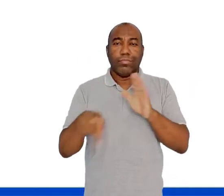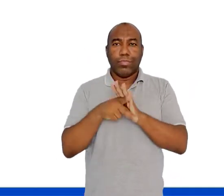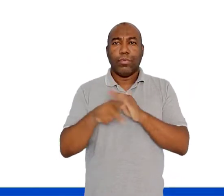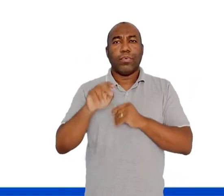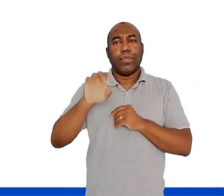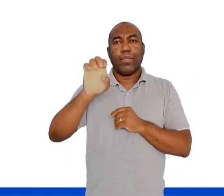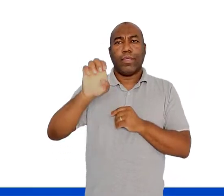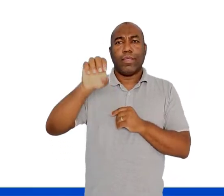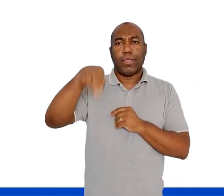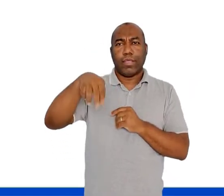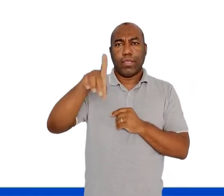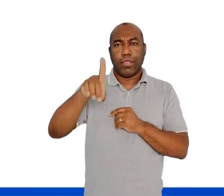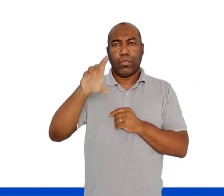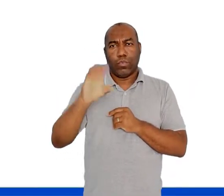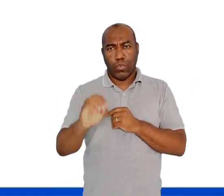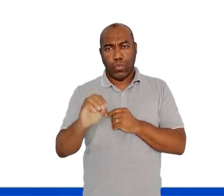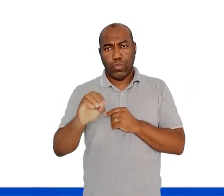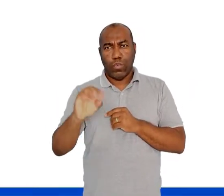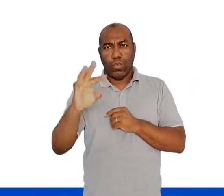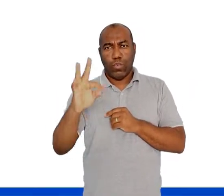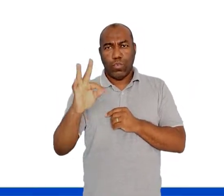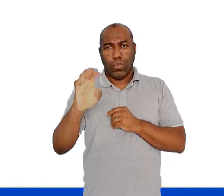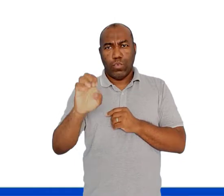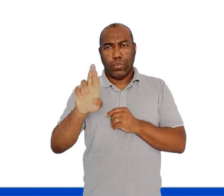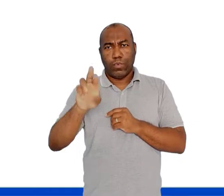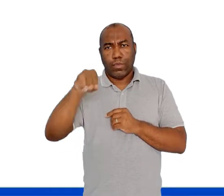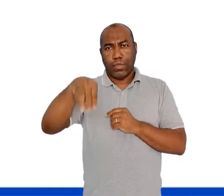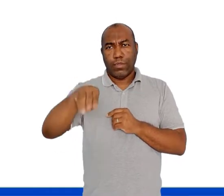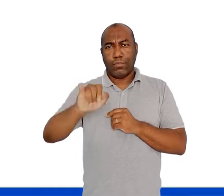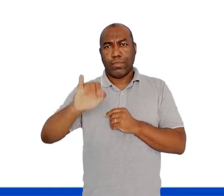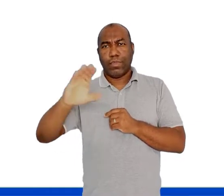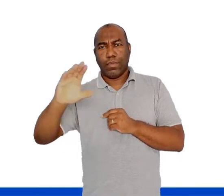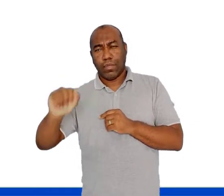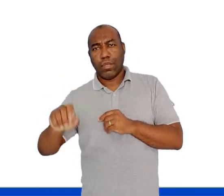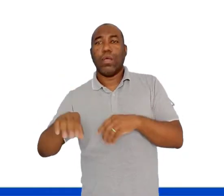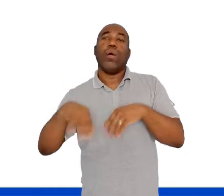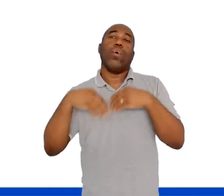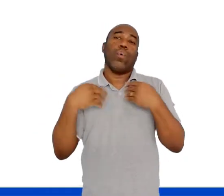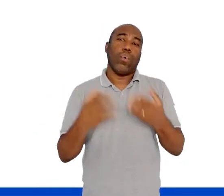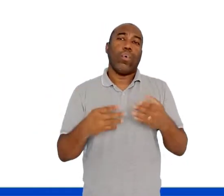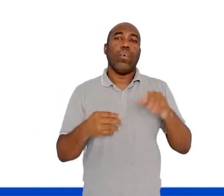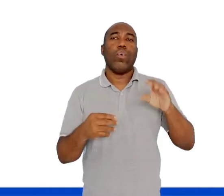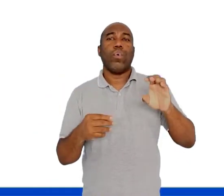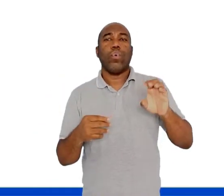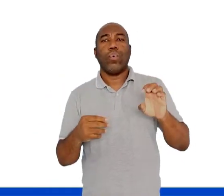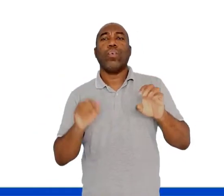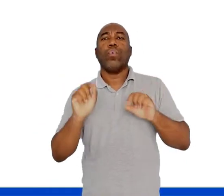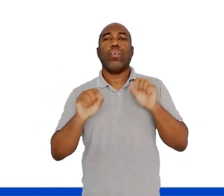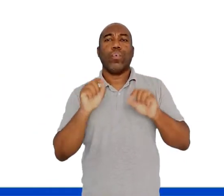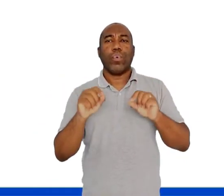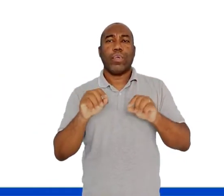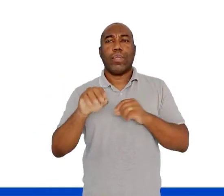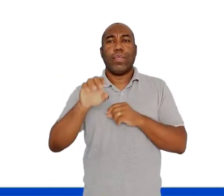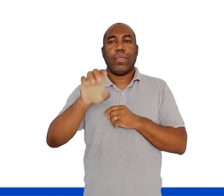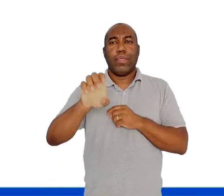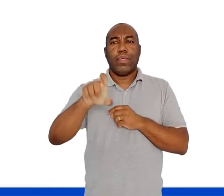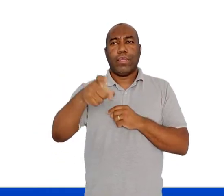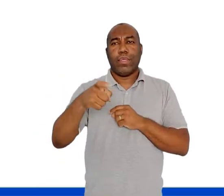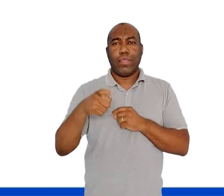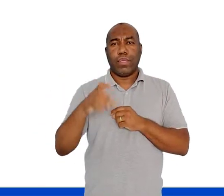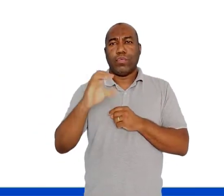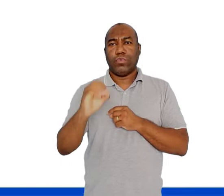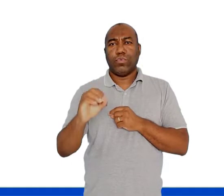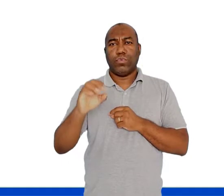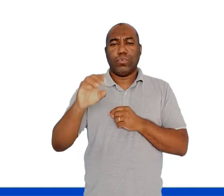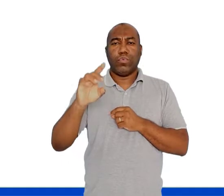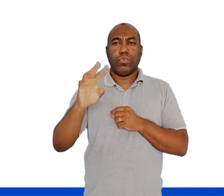ela é endotérmica ou exotérmica a partir de cálculos que os químicos realizam em laboratório ou que a gente vai começar a realizar aqui